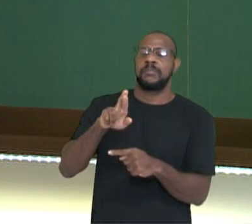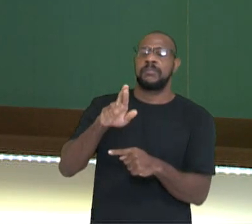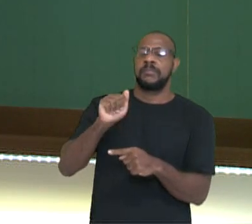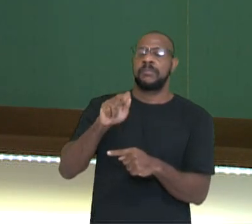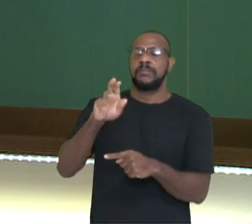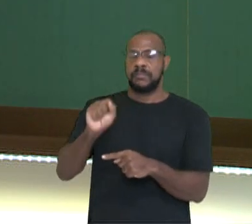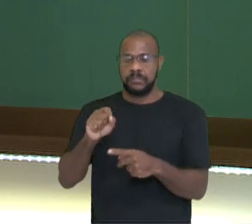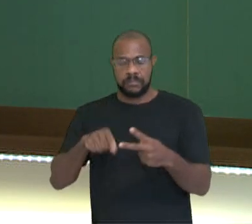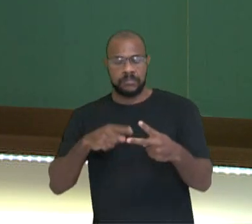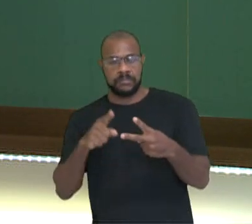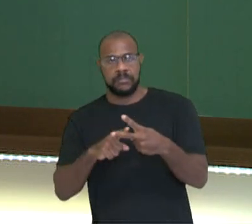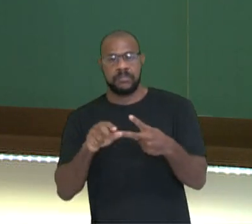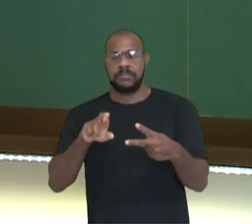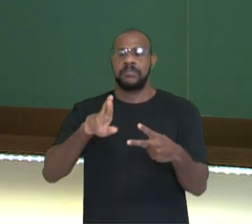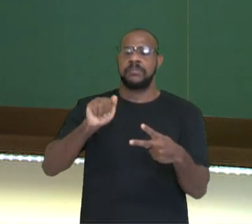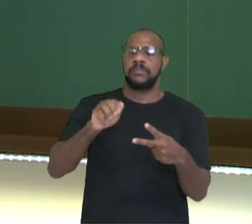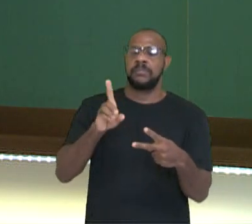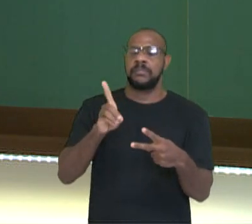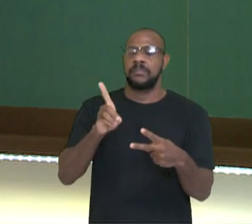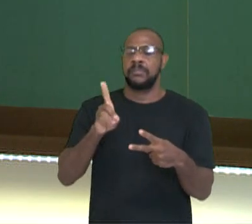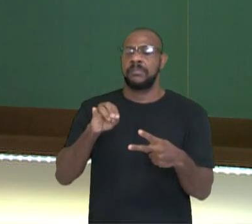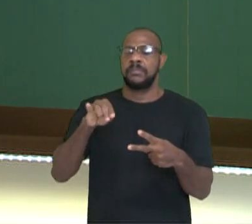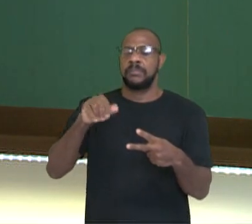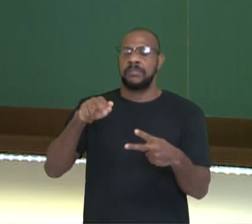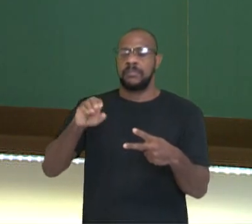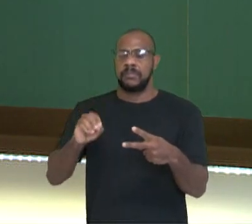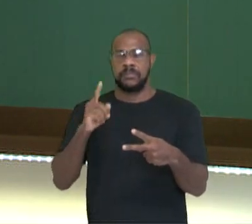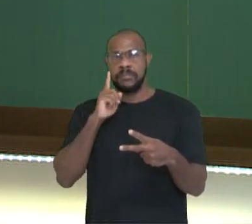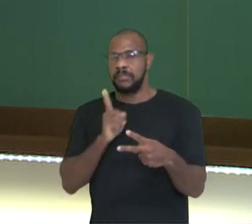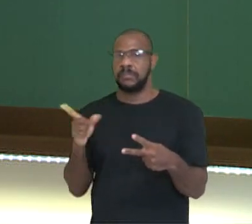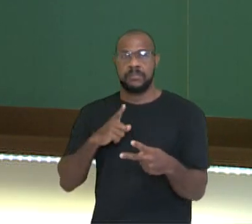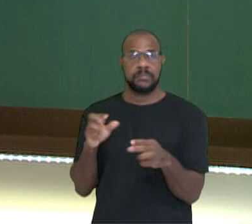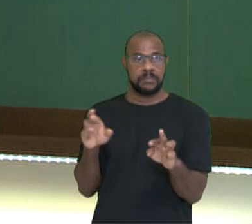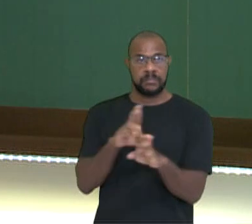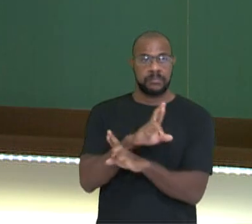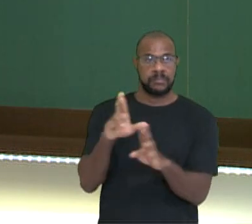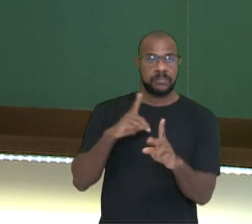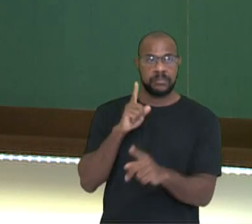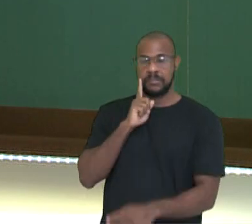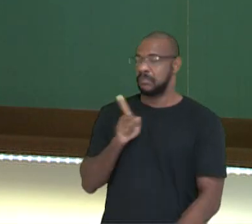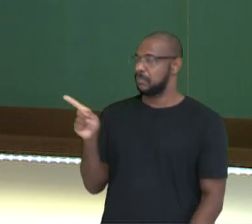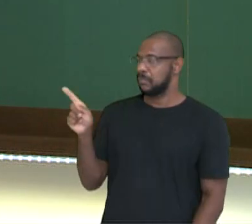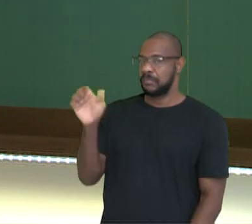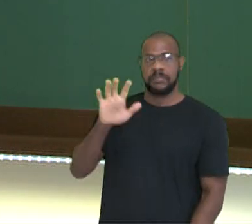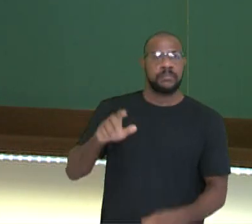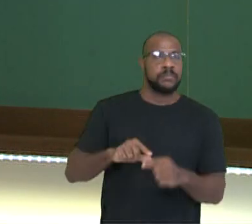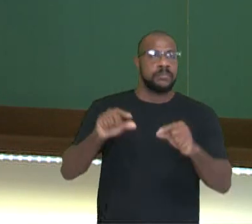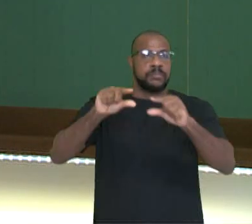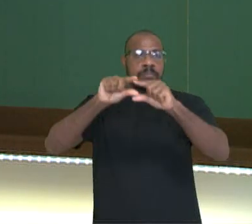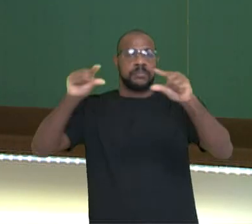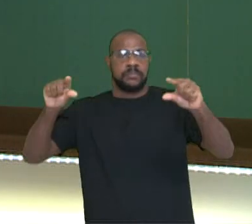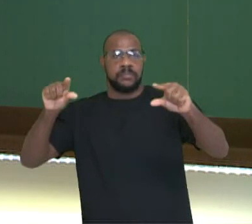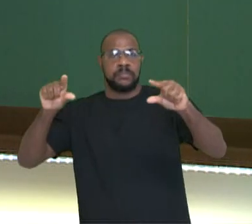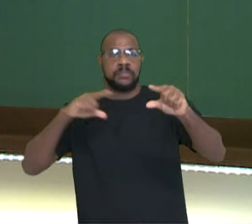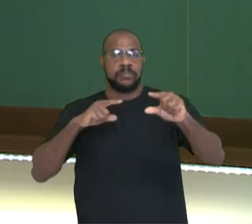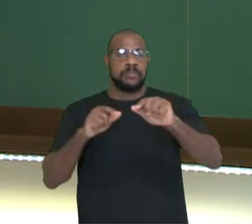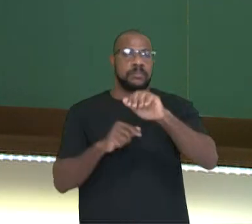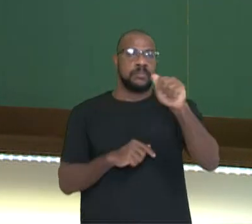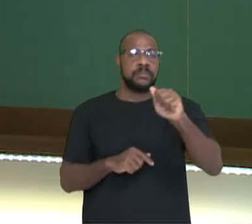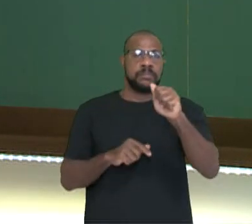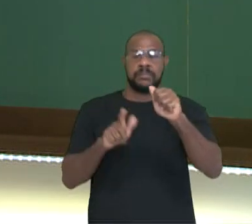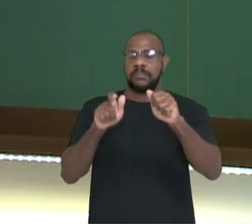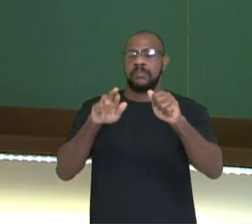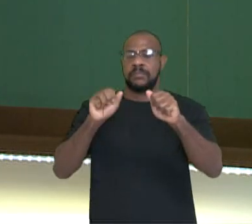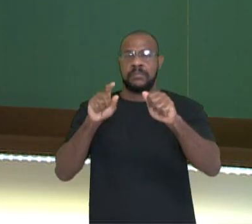ângulos dados em radianos. Então, aqui eu deixei para vocês a relação para arcos côngruos para ângulos dados em